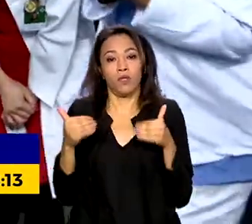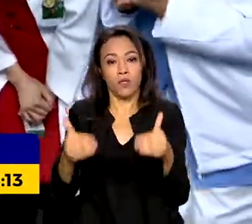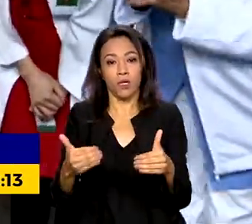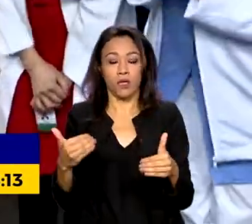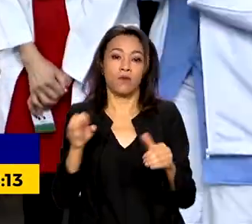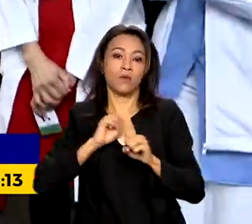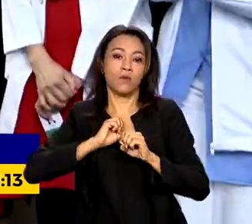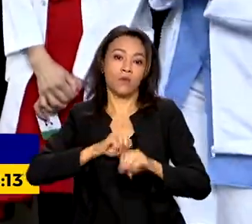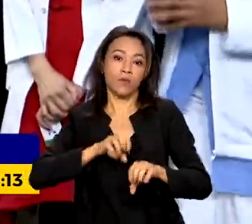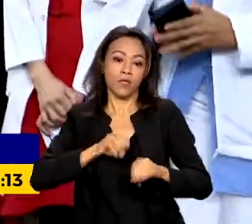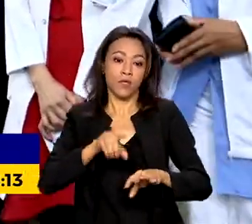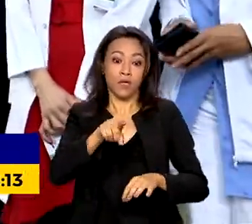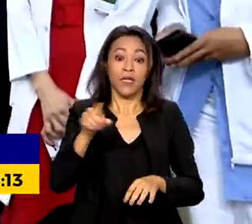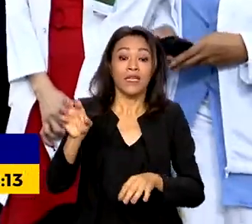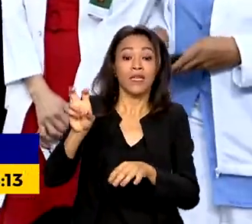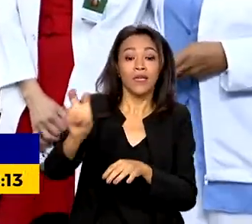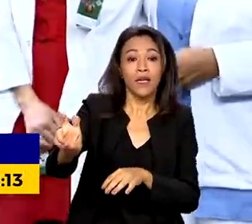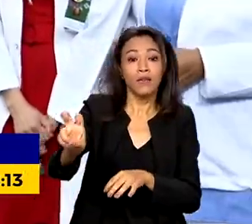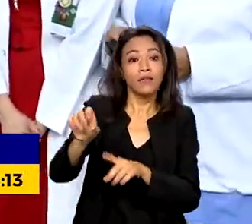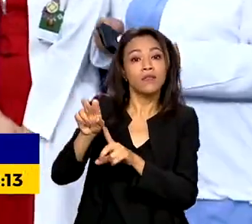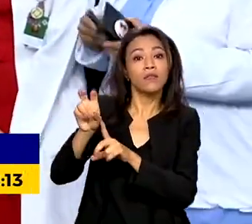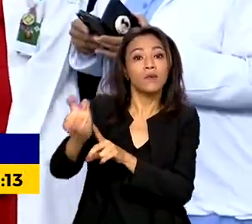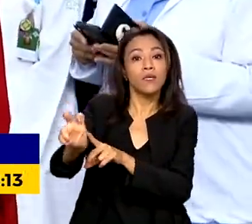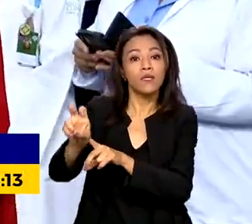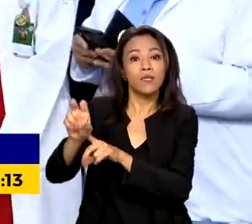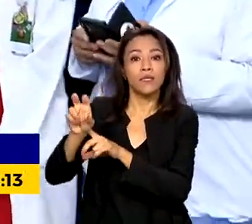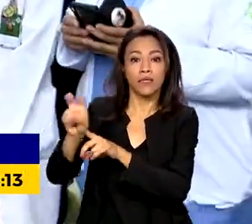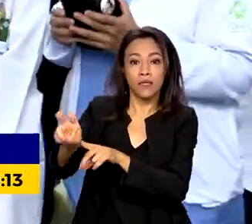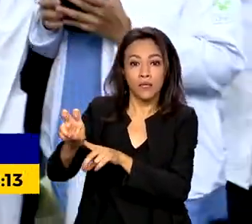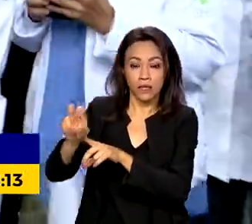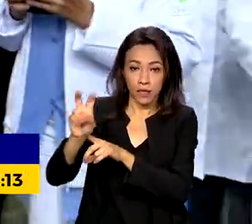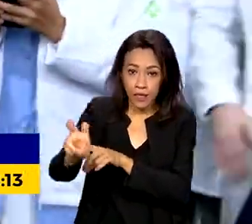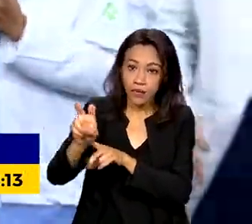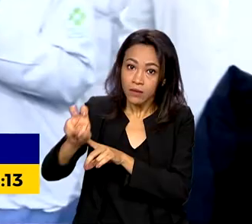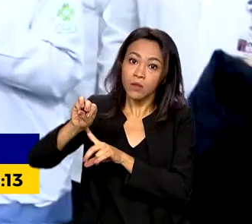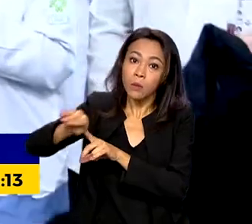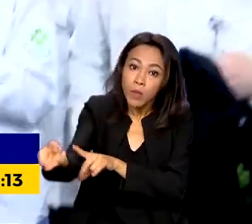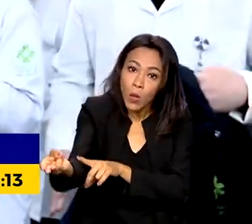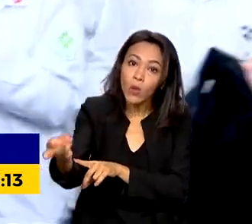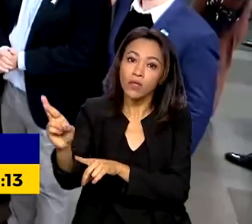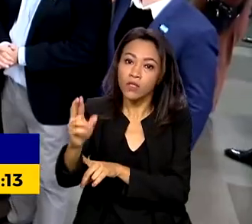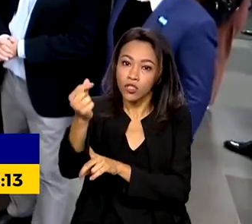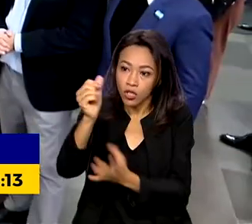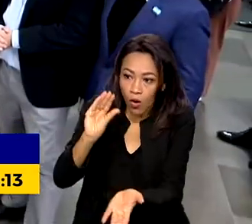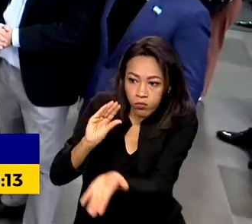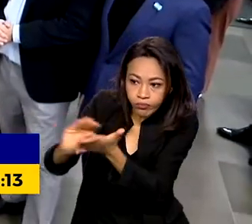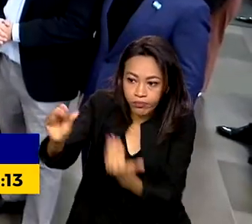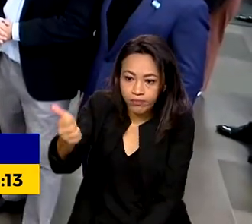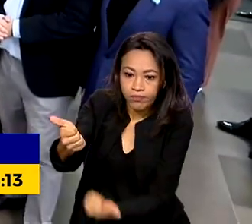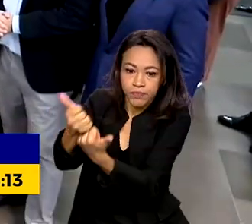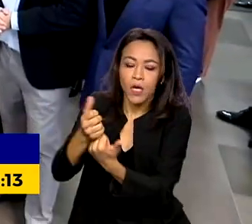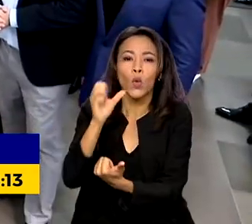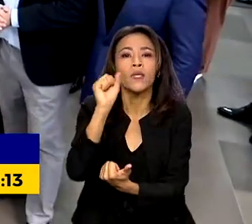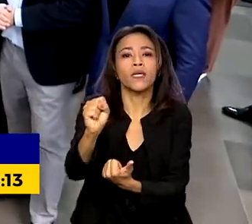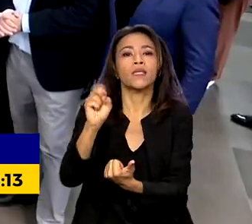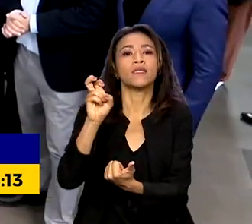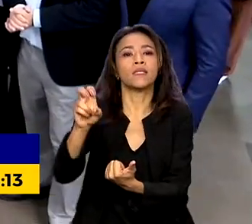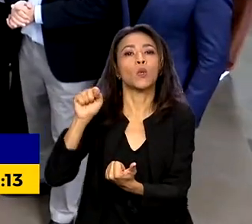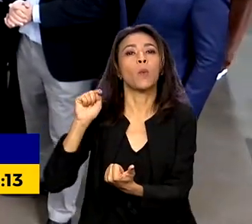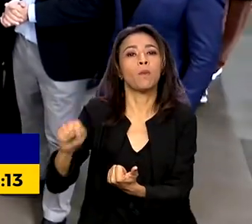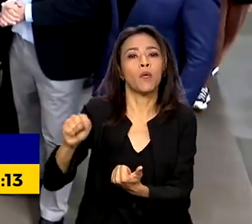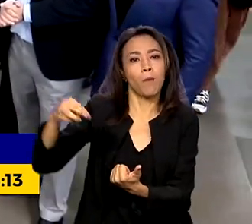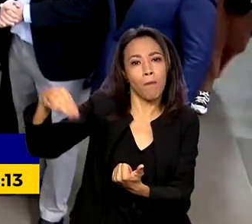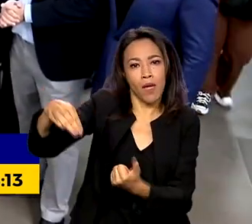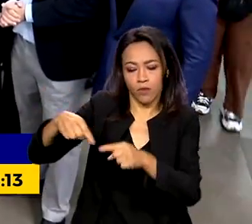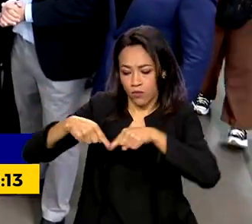de 555 milhões de reais para a ampliação da unidade hospitalar em 85 mil metros quadrados, que